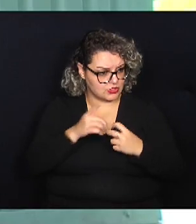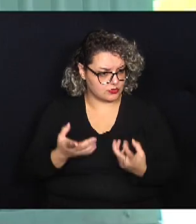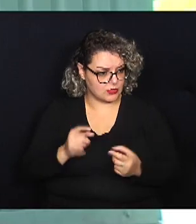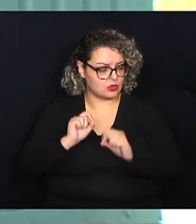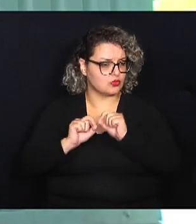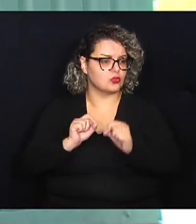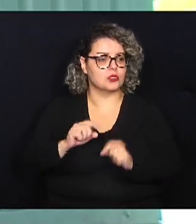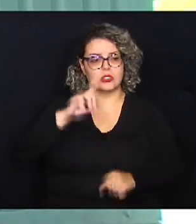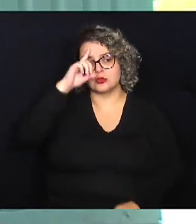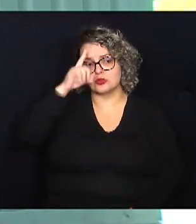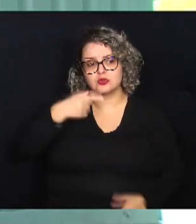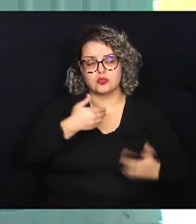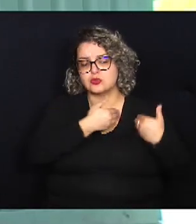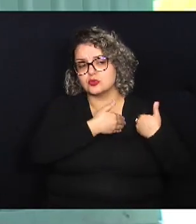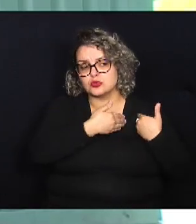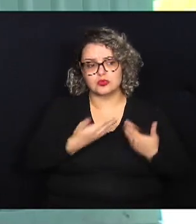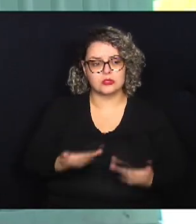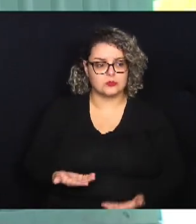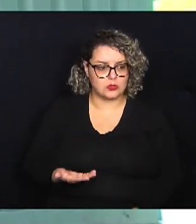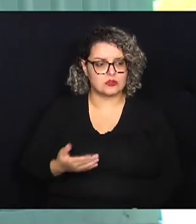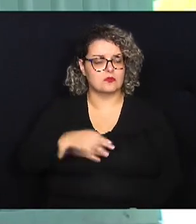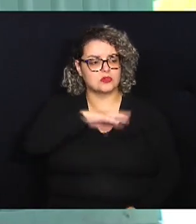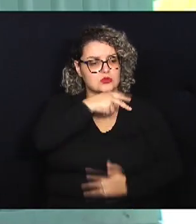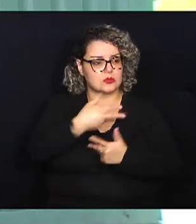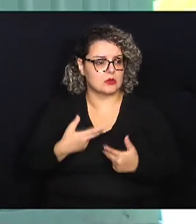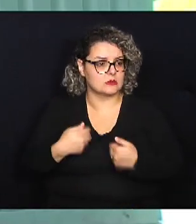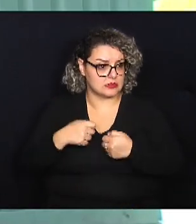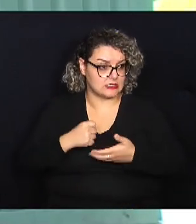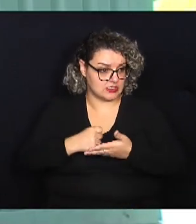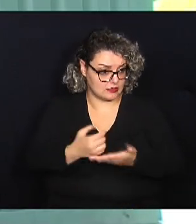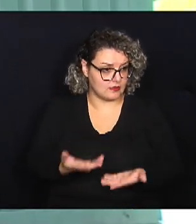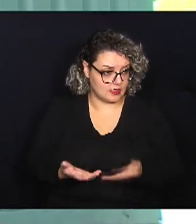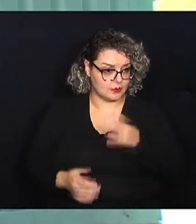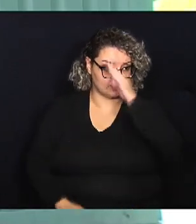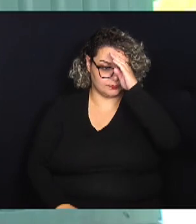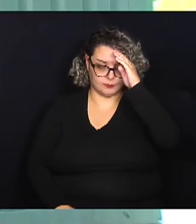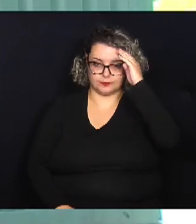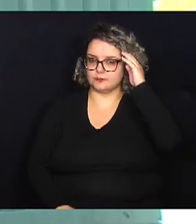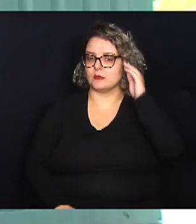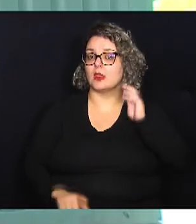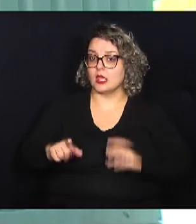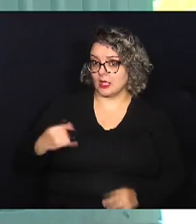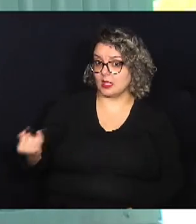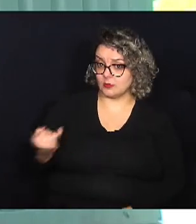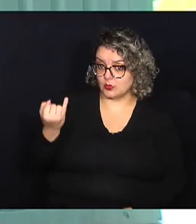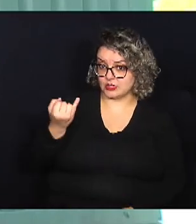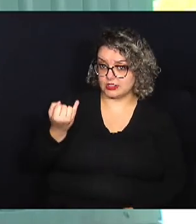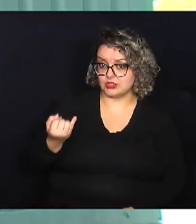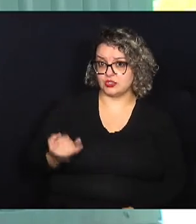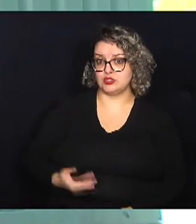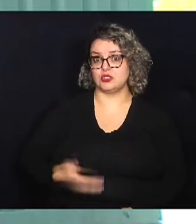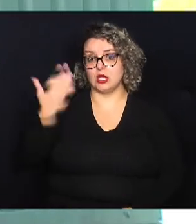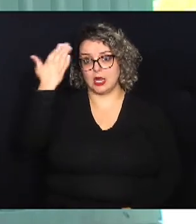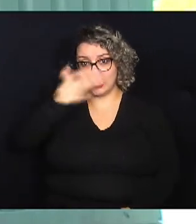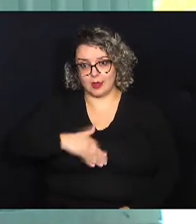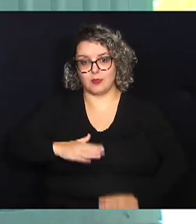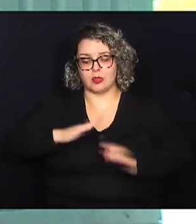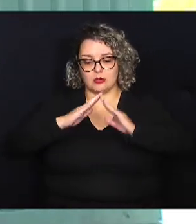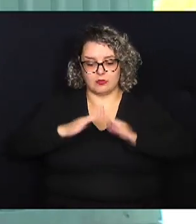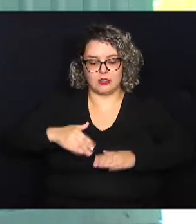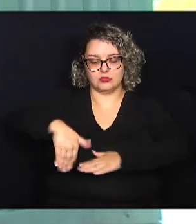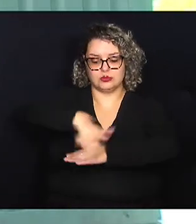trazer? É importante que o tutor traga comprovante de residência,